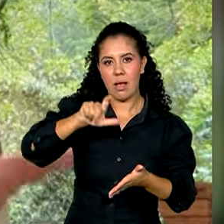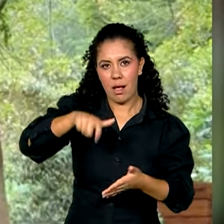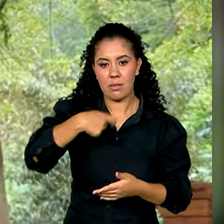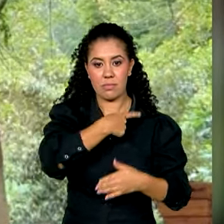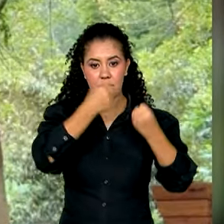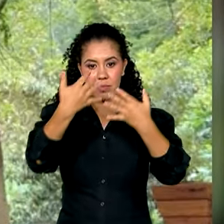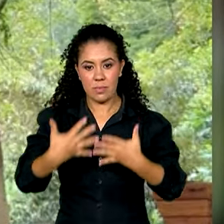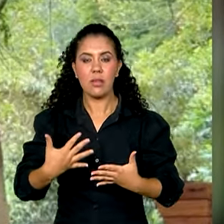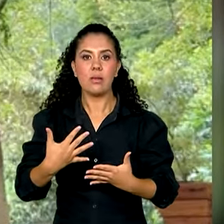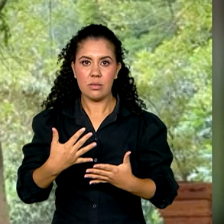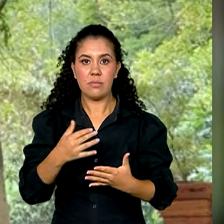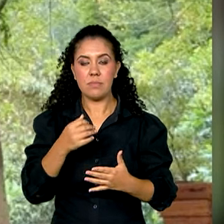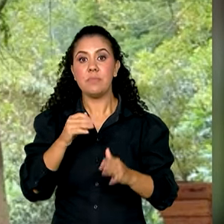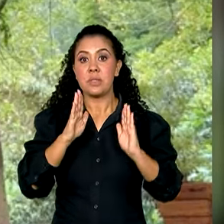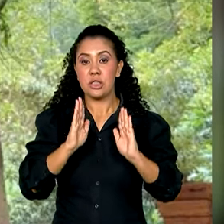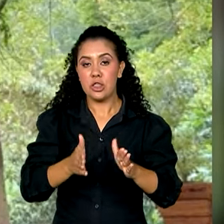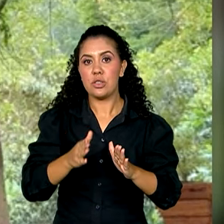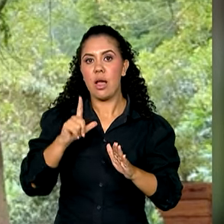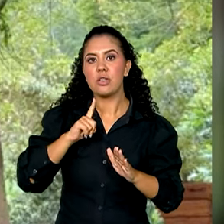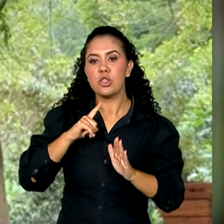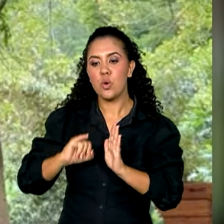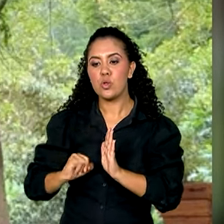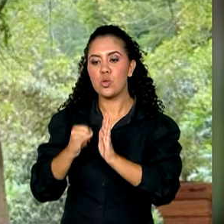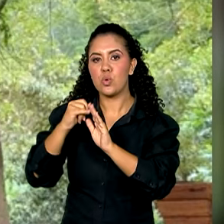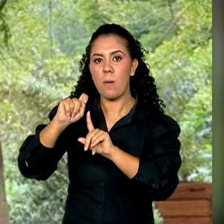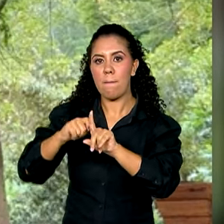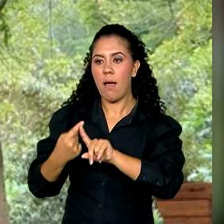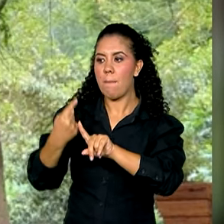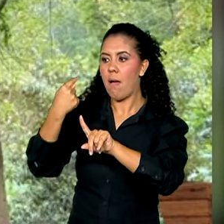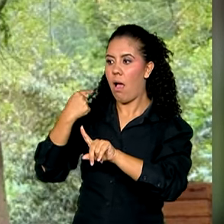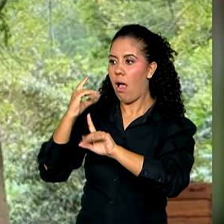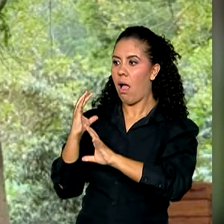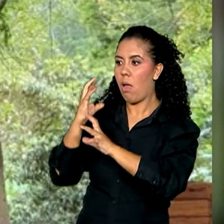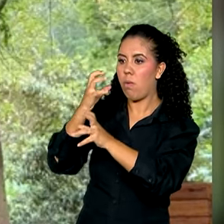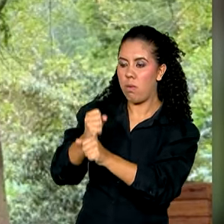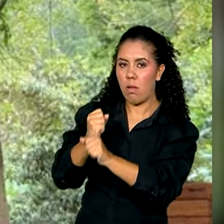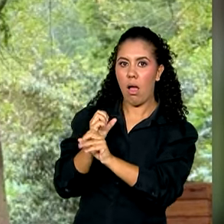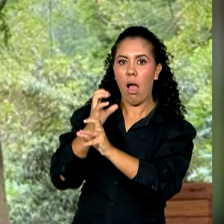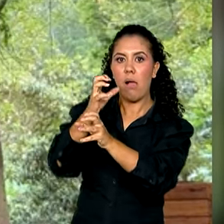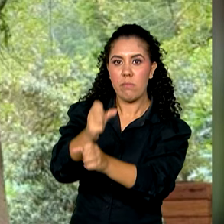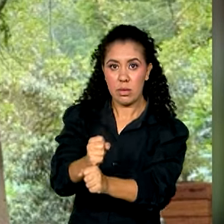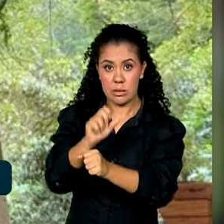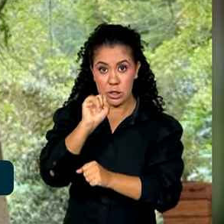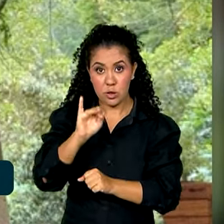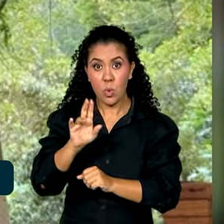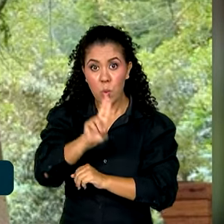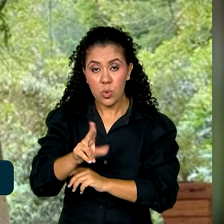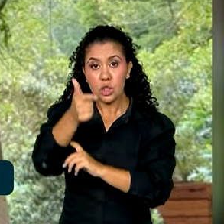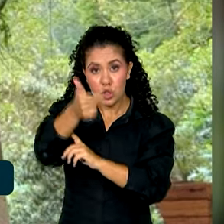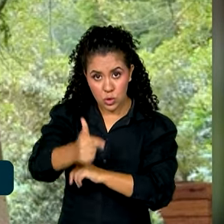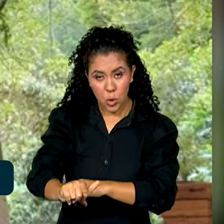e já tinha usado o rotativo do mês anterior então naquele mês se eu fosse usar o rotativo novamente